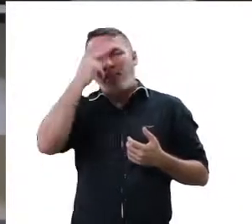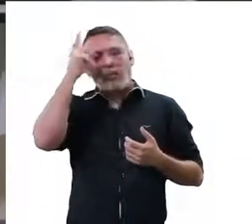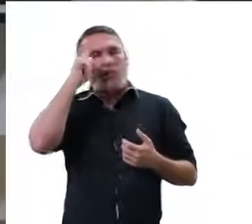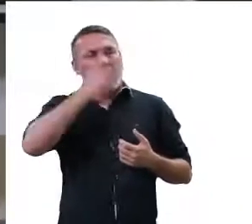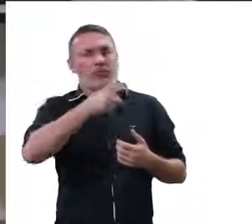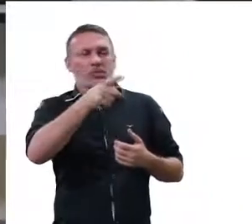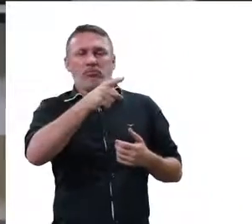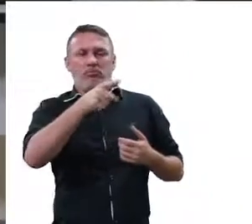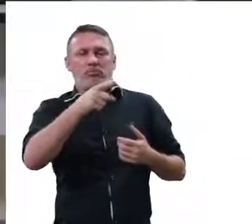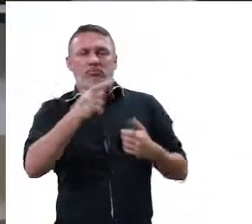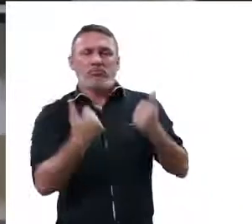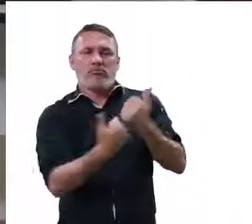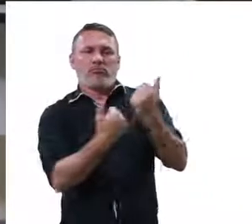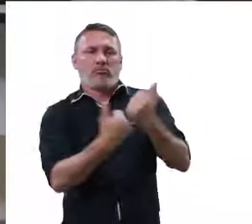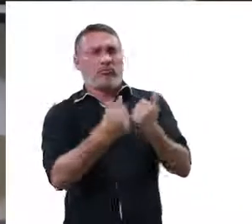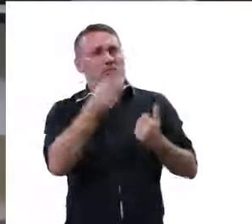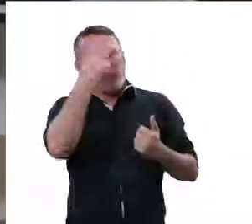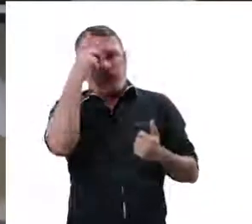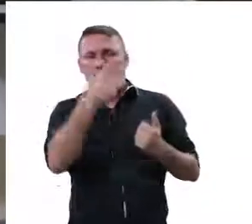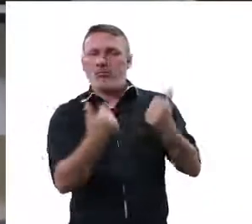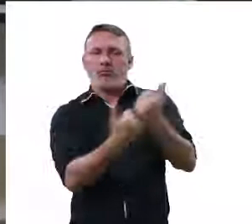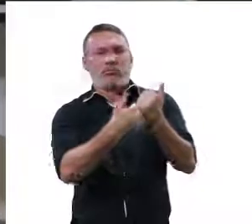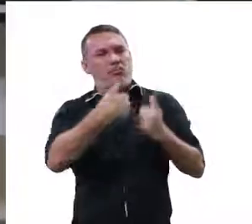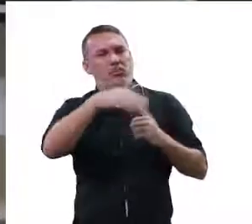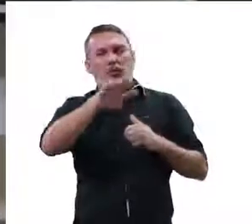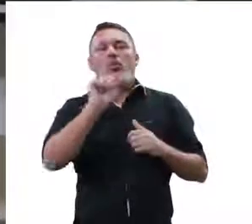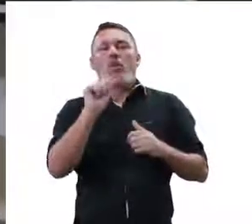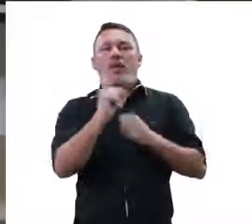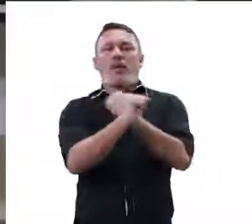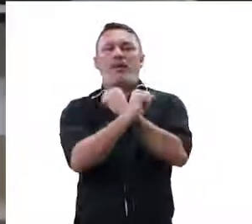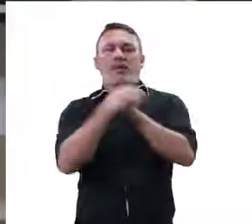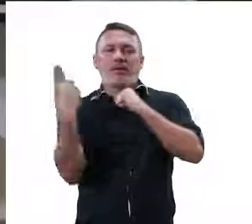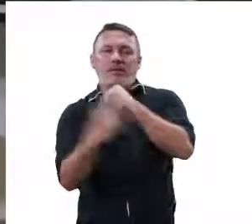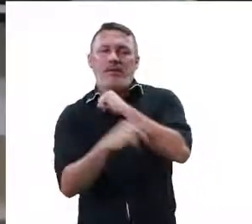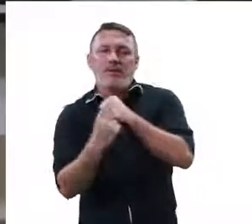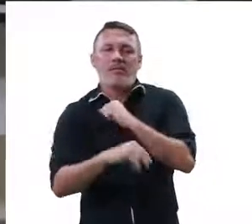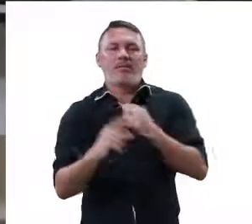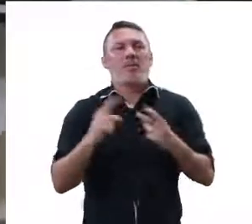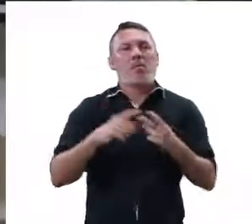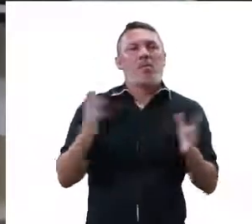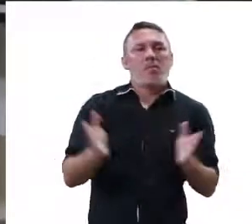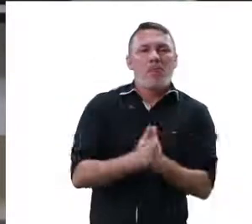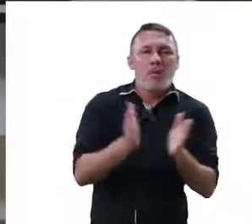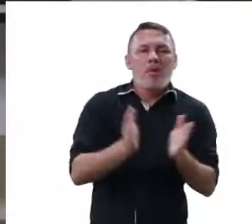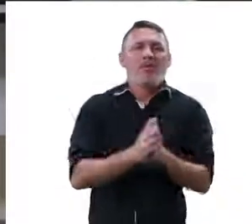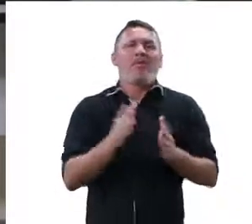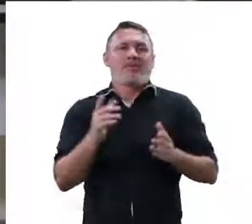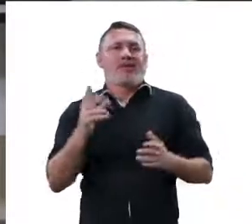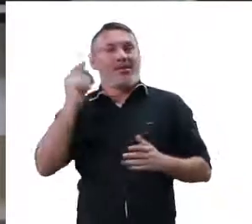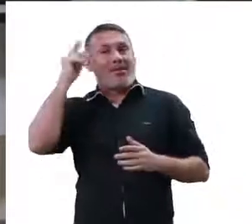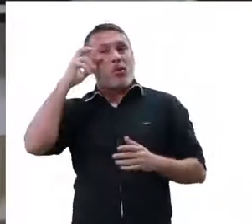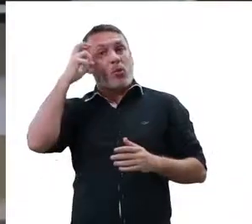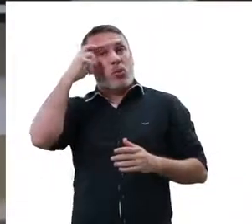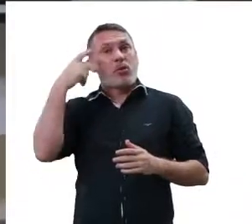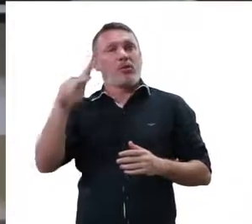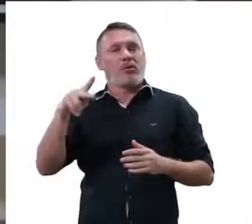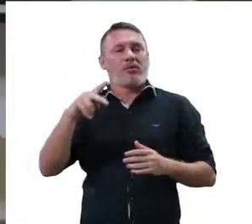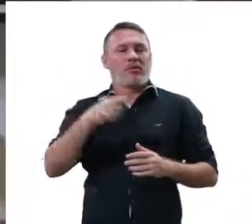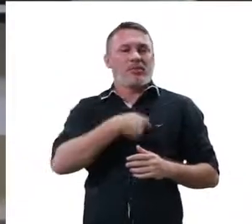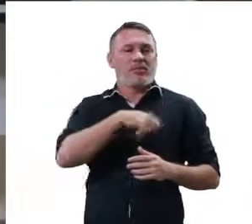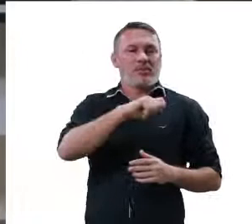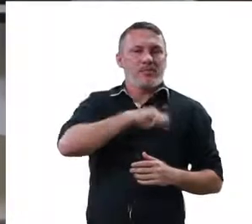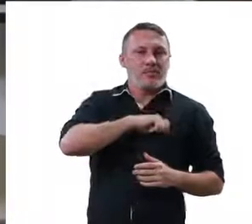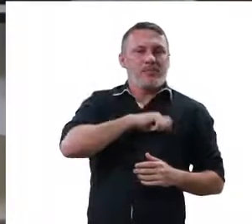você delegava essa função para o outro. Nesse caso, no caso português, o escravo, o homem livre e pobre.